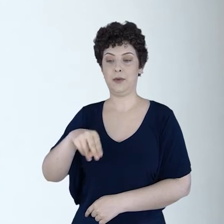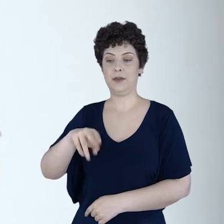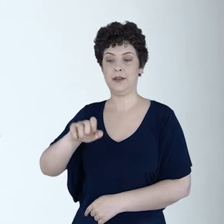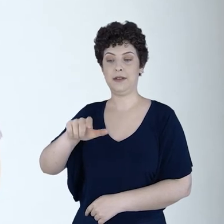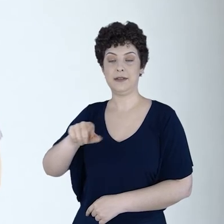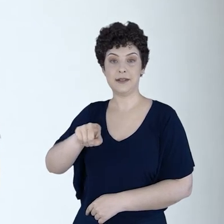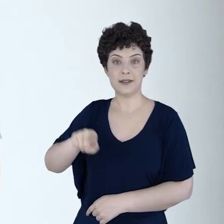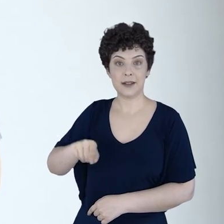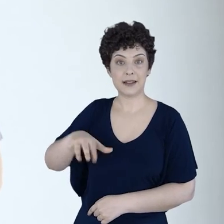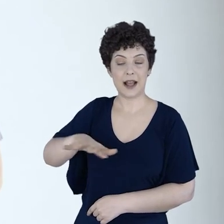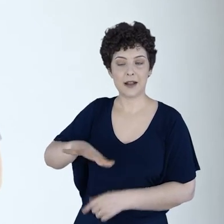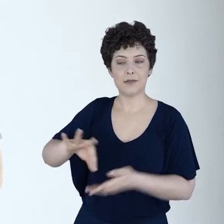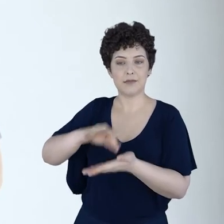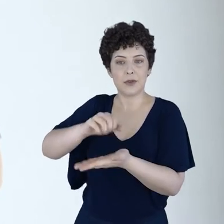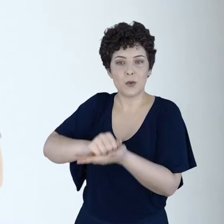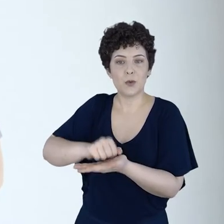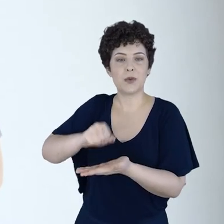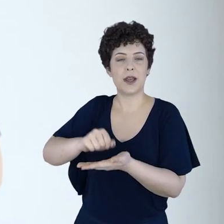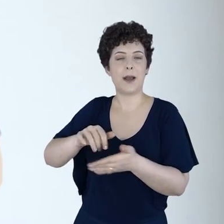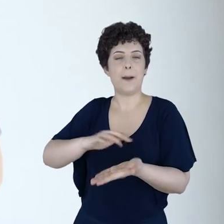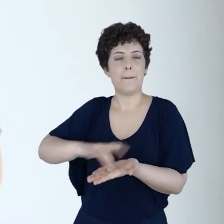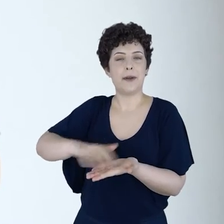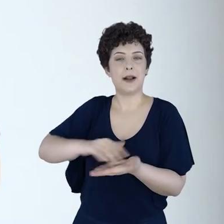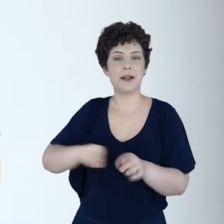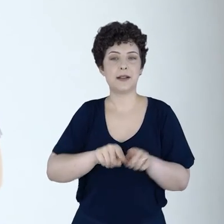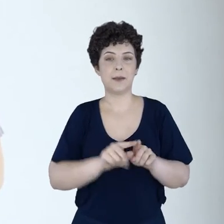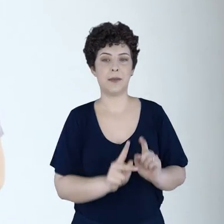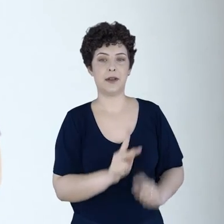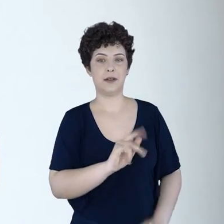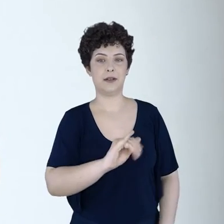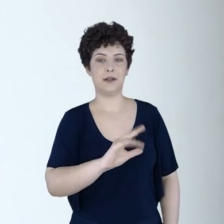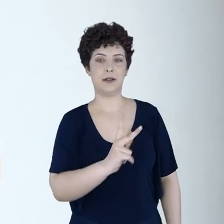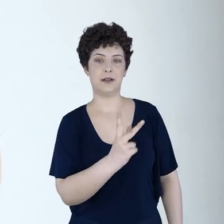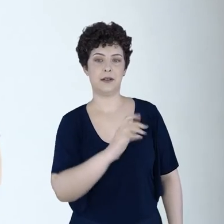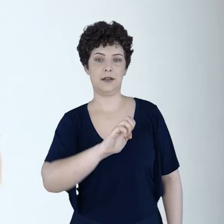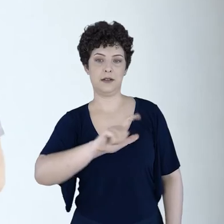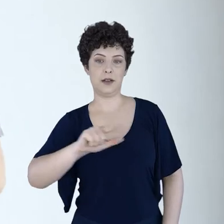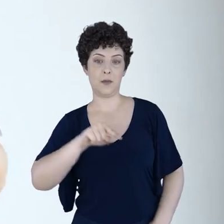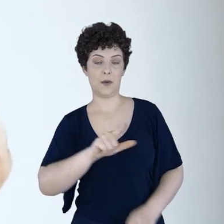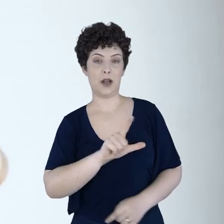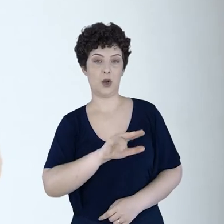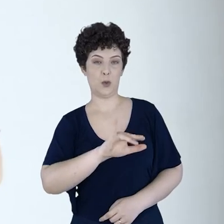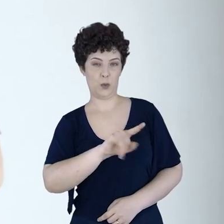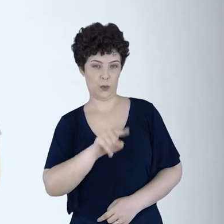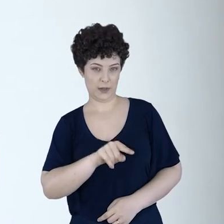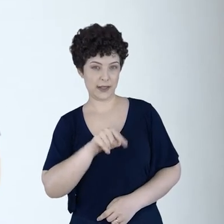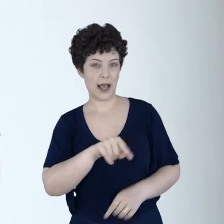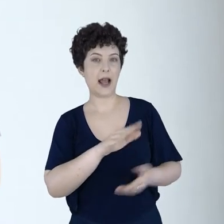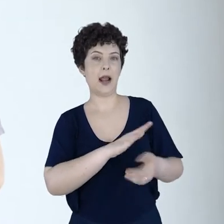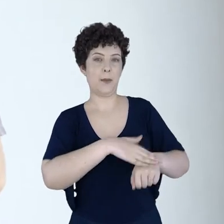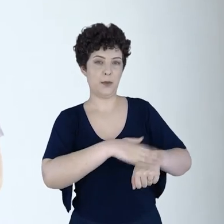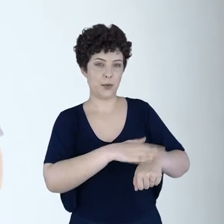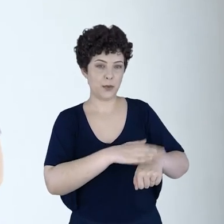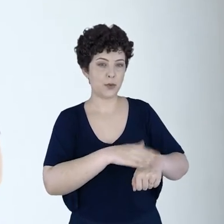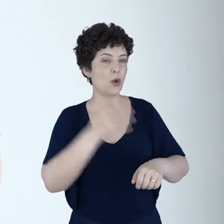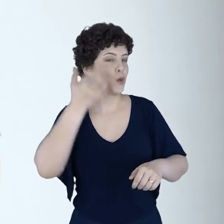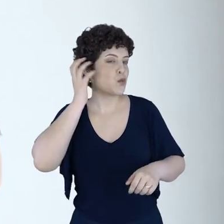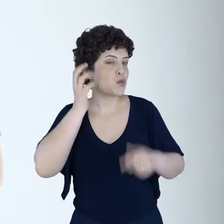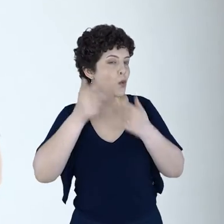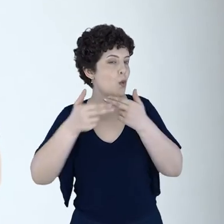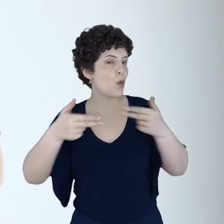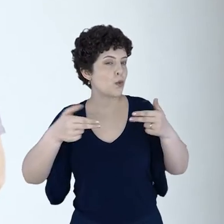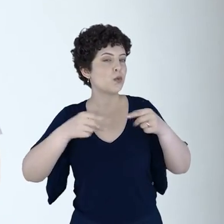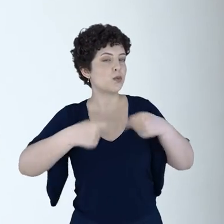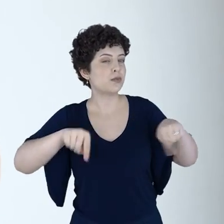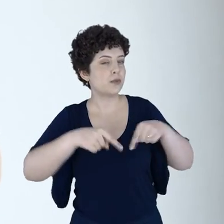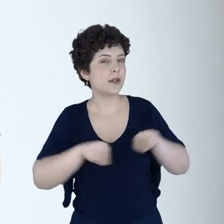da musicografia Braille, do Conservatório. E com o Luiz Henrique Kichel, que nos orientou. O Luiz, ele é produtor